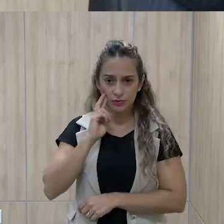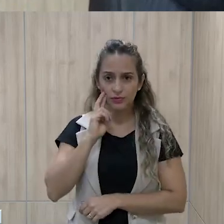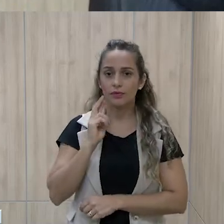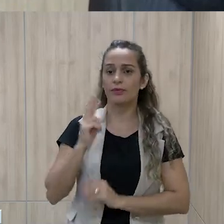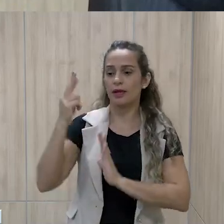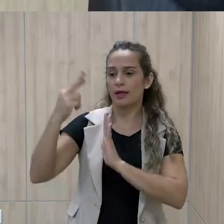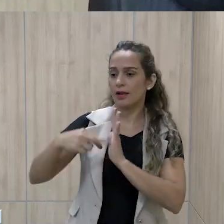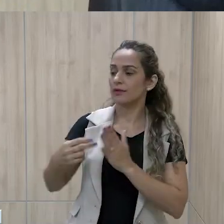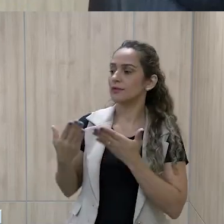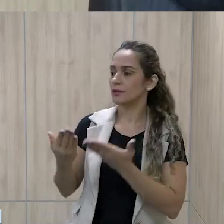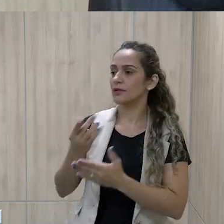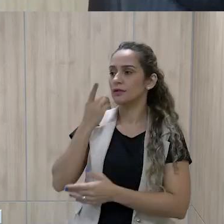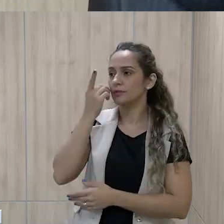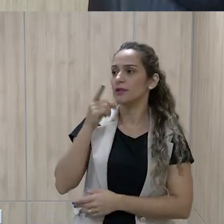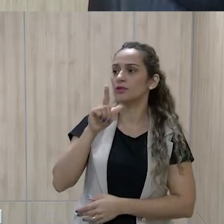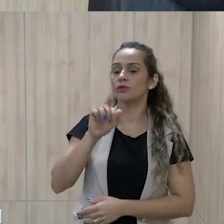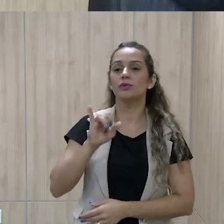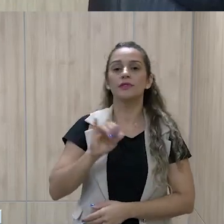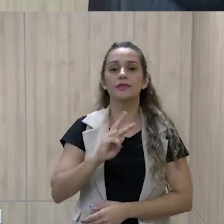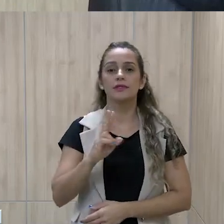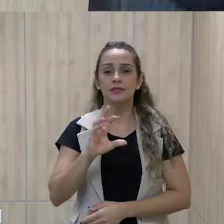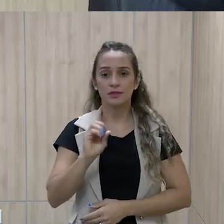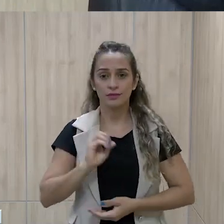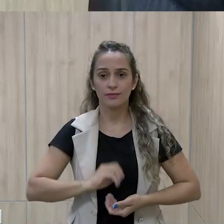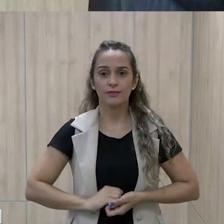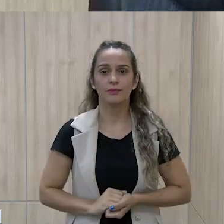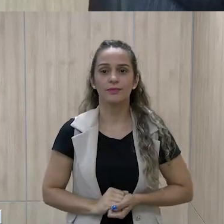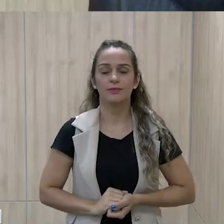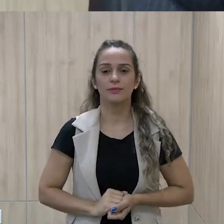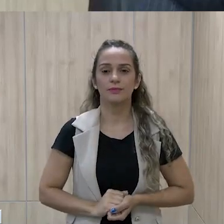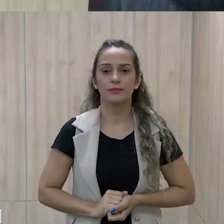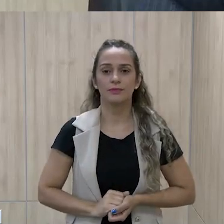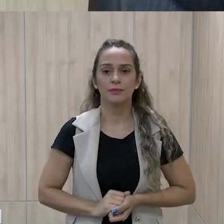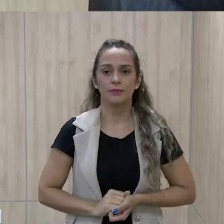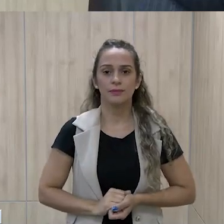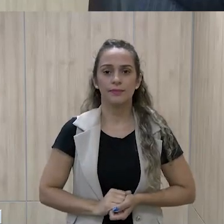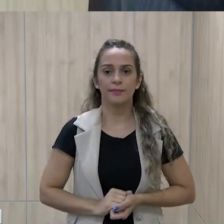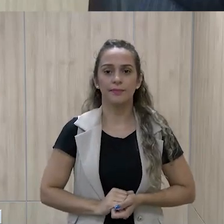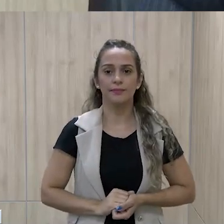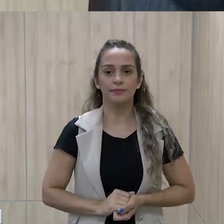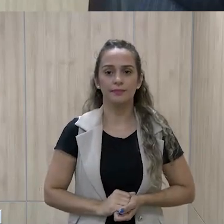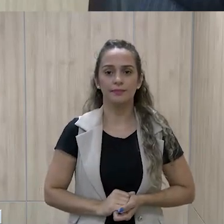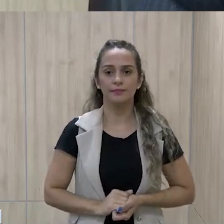Cacoal no estado de Rondônia para relatar Deputado Luizinho roeu